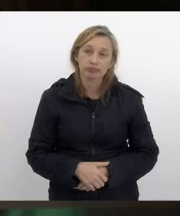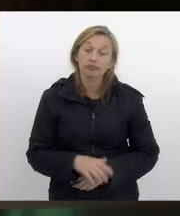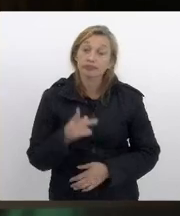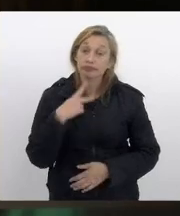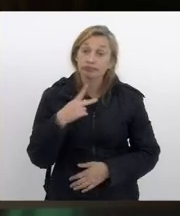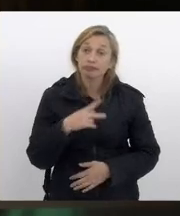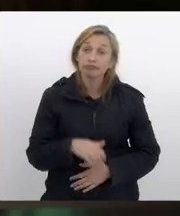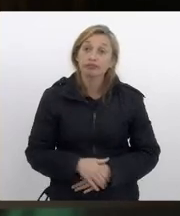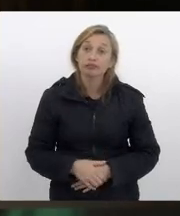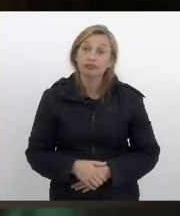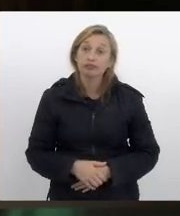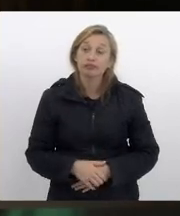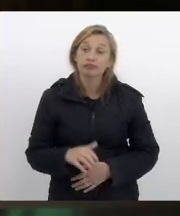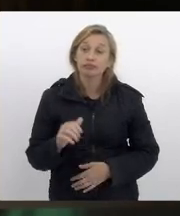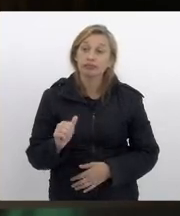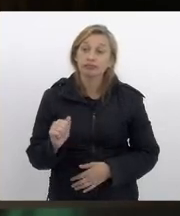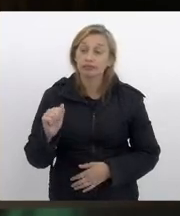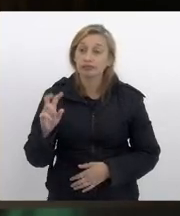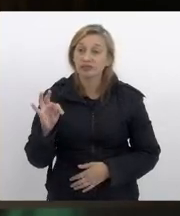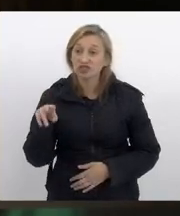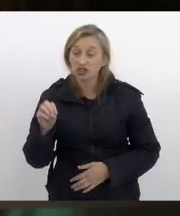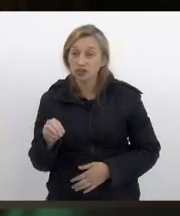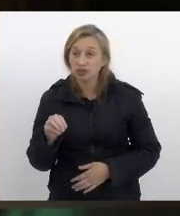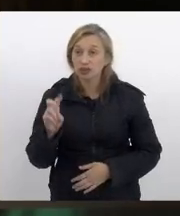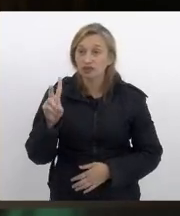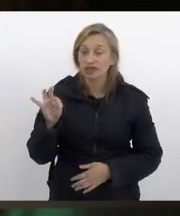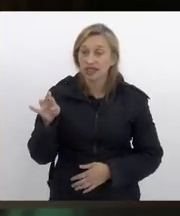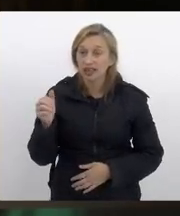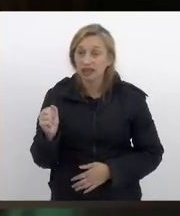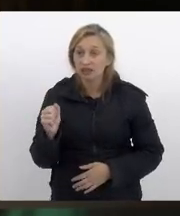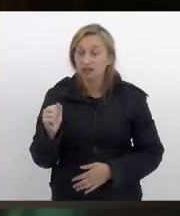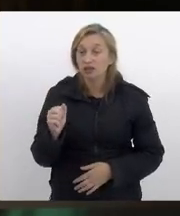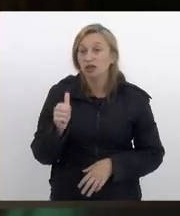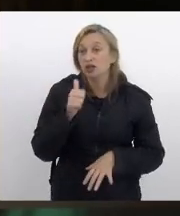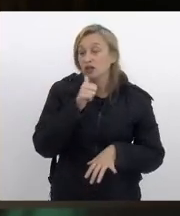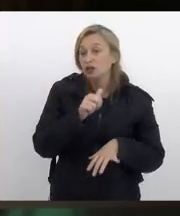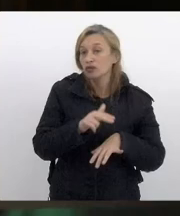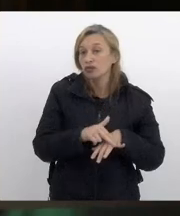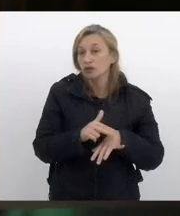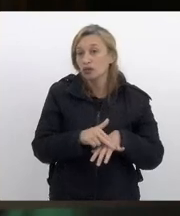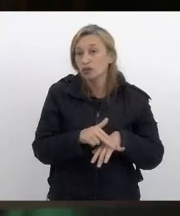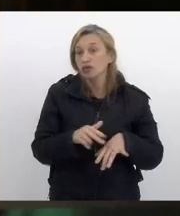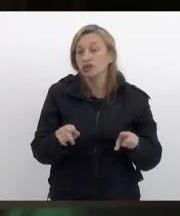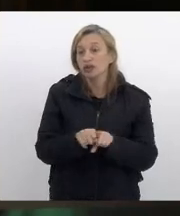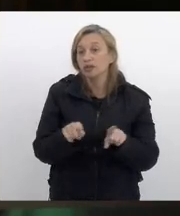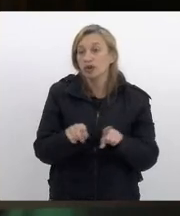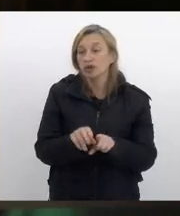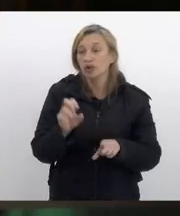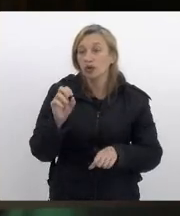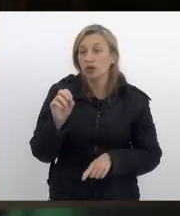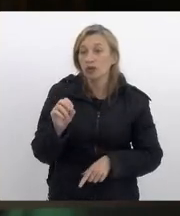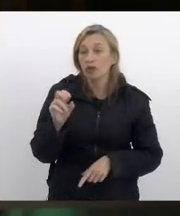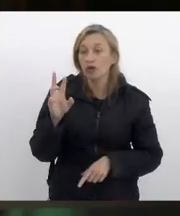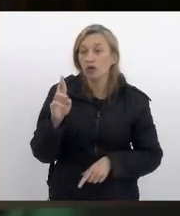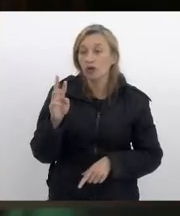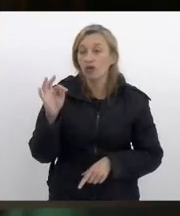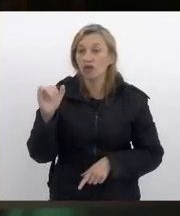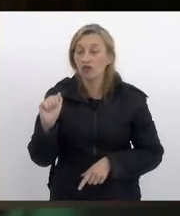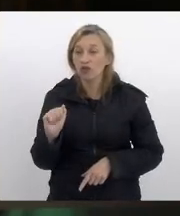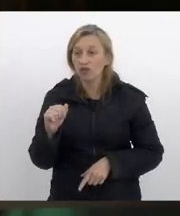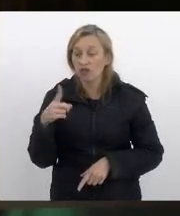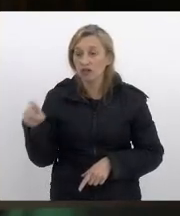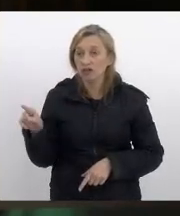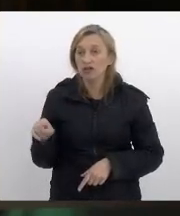falar dos ativos veteranos e viúvas e órfãos. Vamos lembrar dos órfãos também. Eu olho aqui